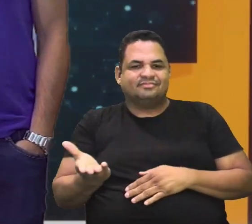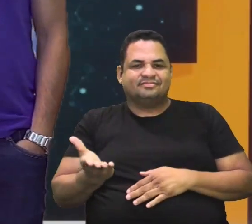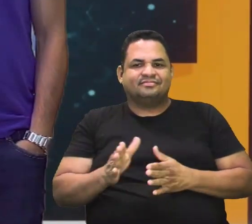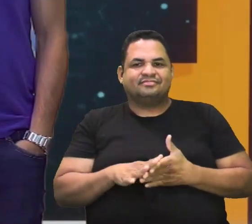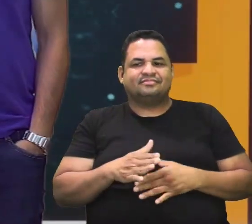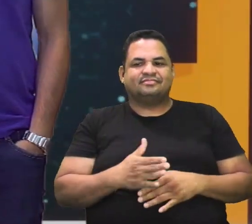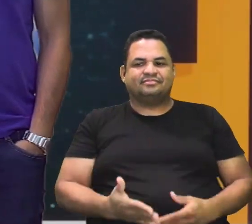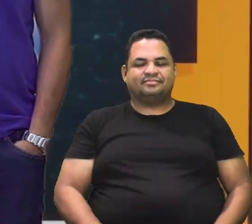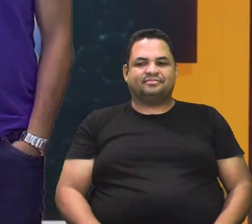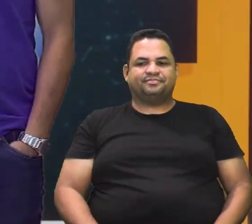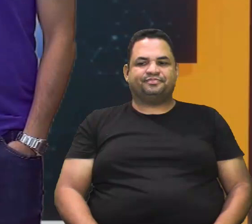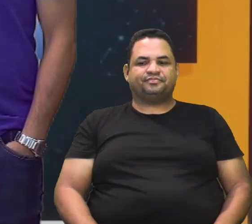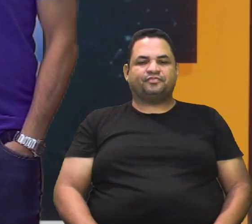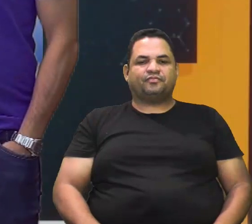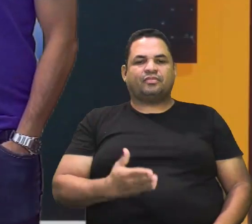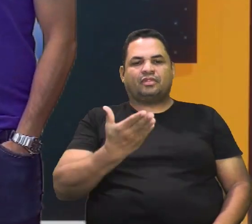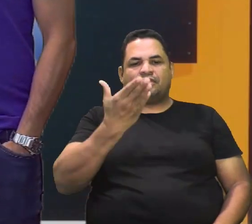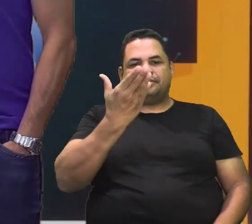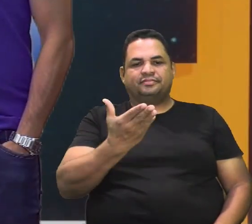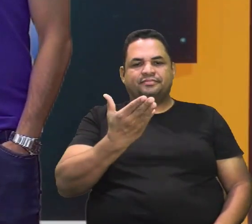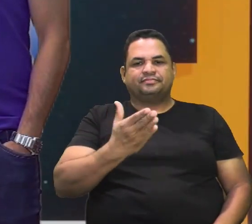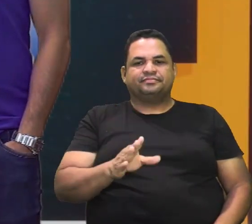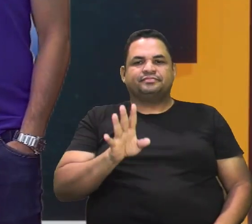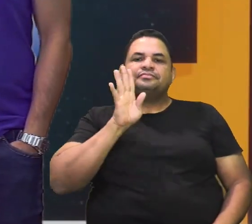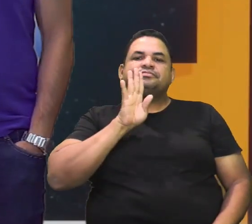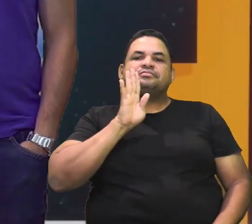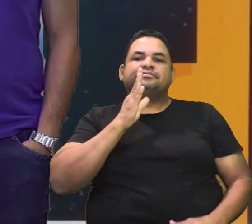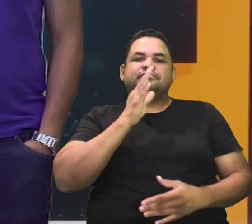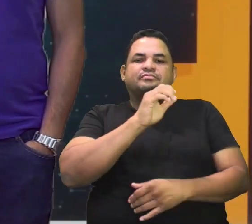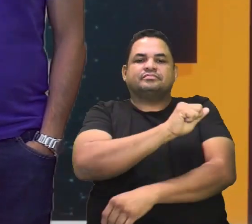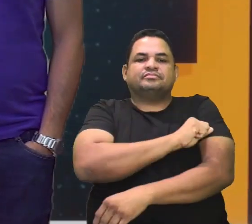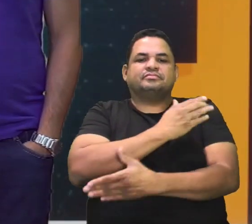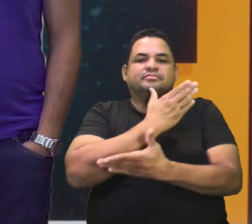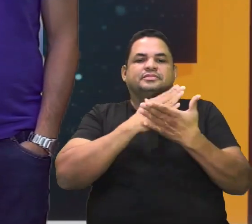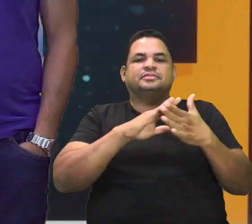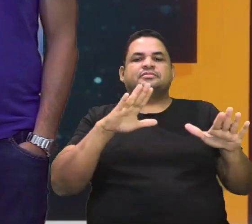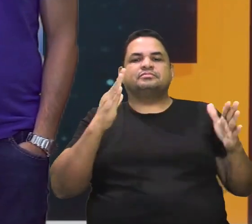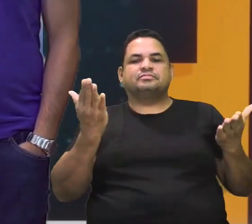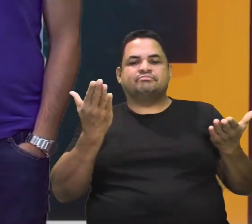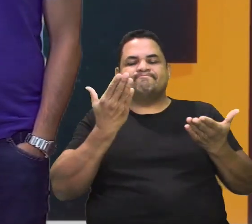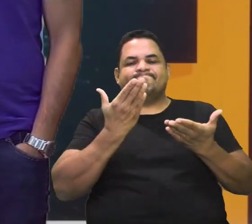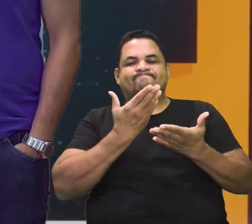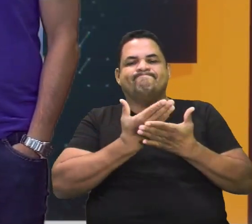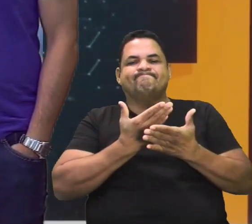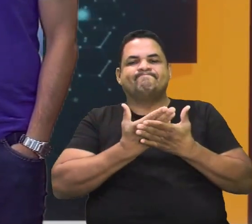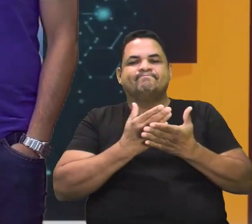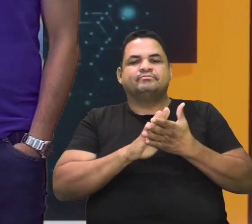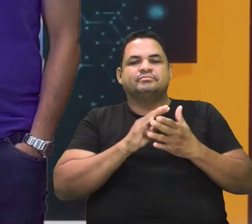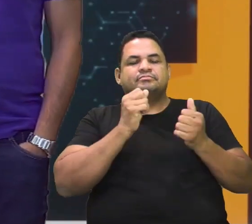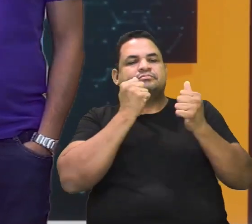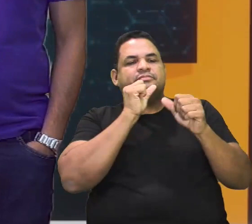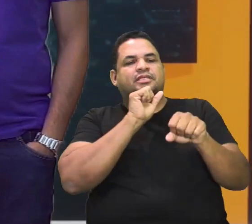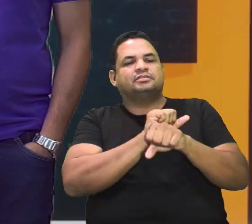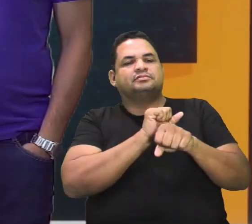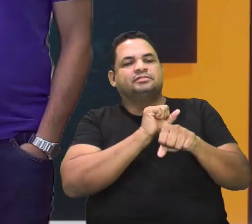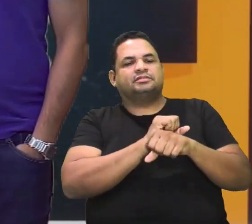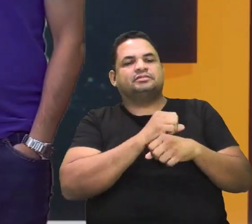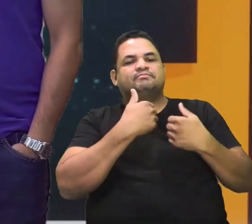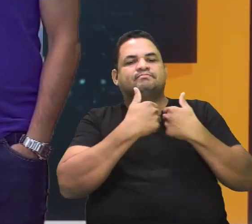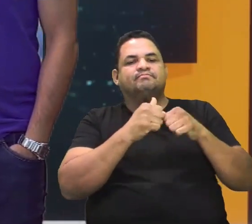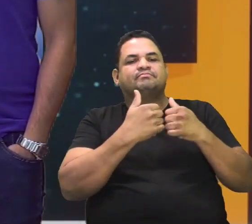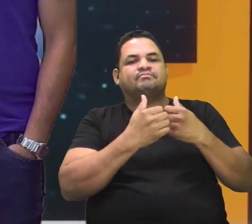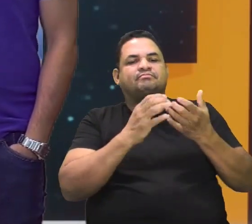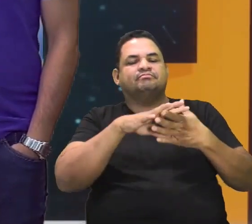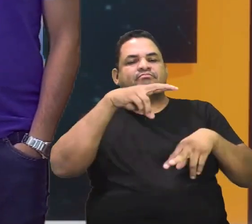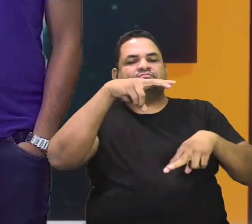esse ambiente aqui, ó, é um ambiente legal para um aluno, acabou a aula, tá esperando o ônibus, não vai ficar esperando alguém ali,